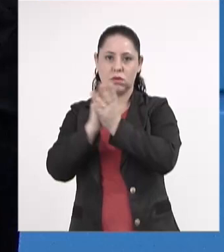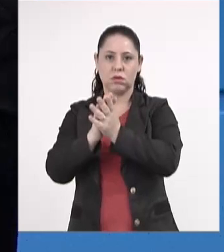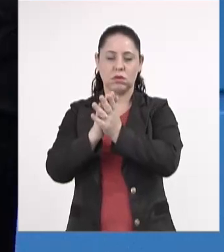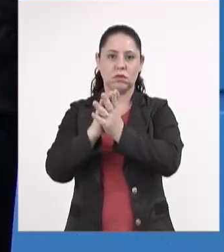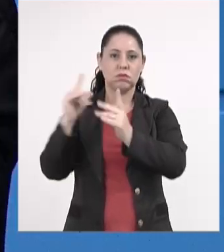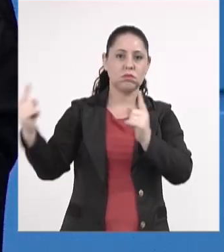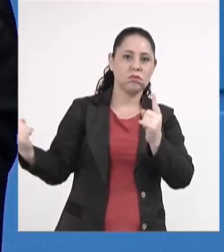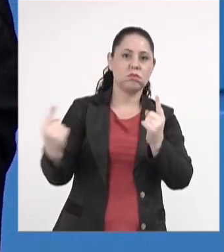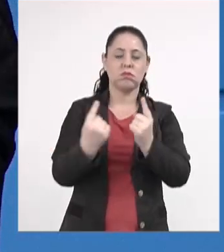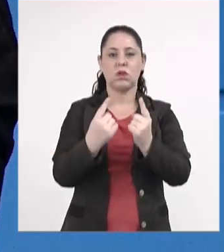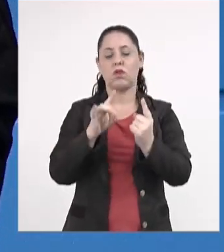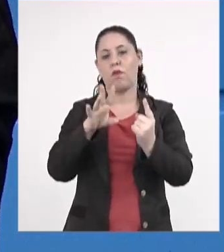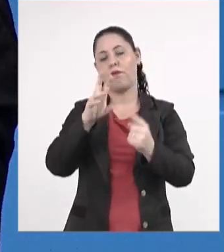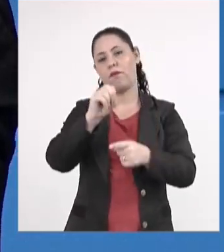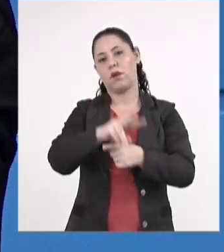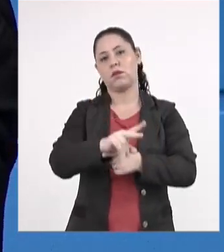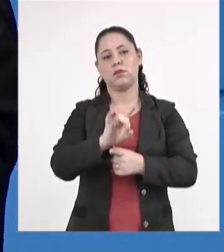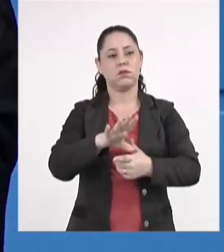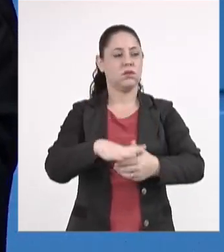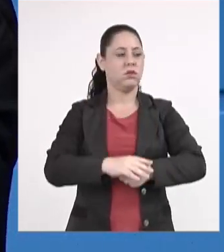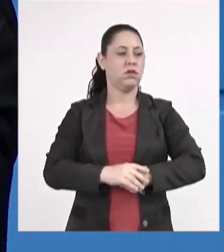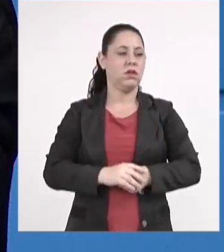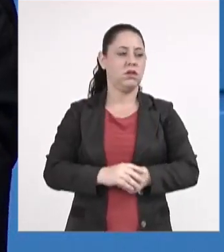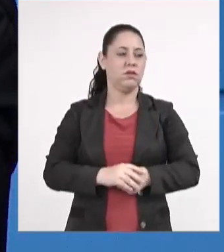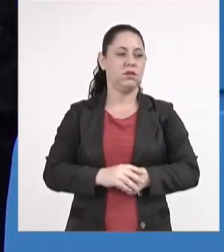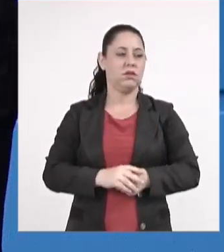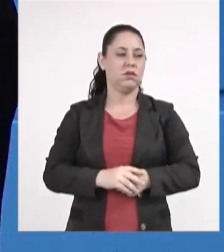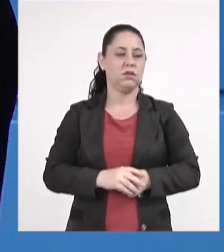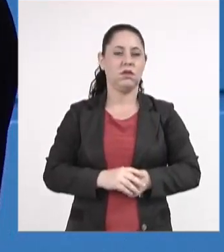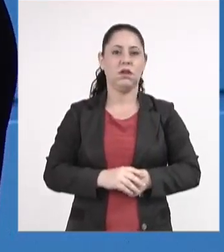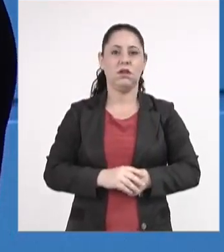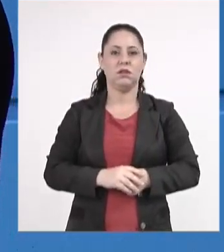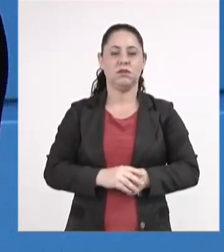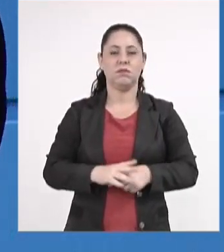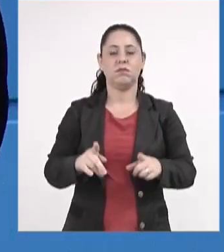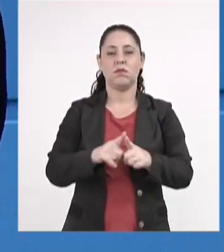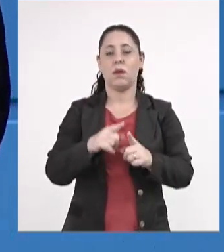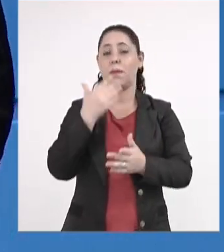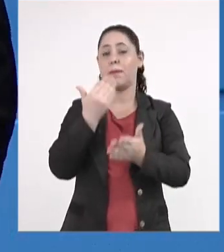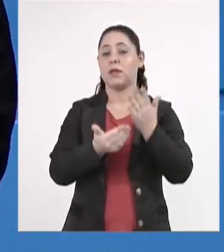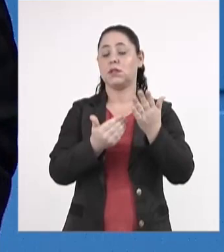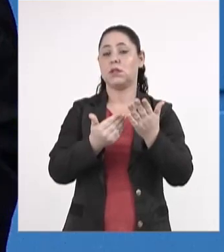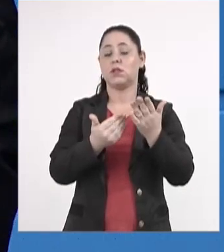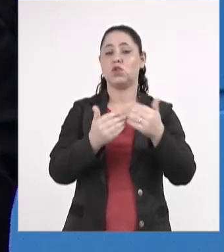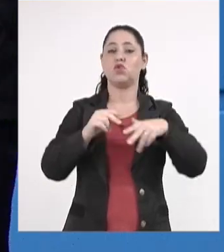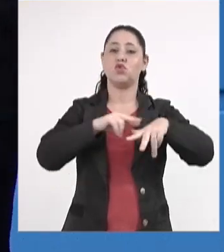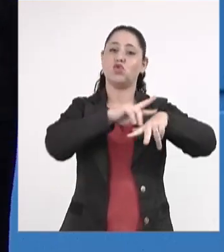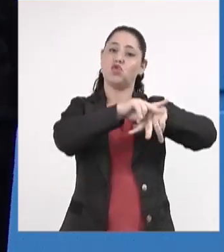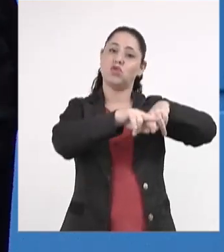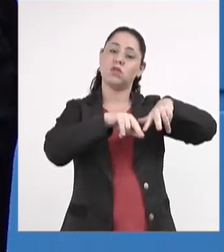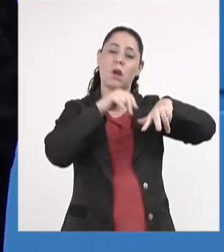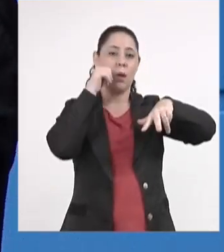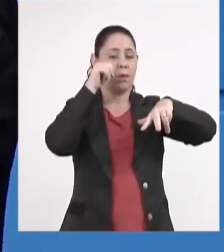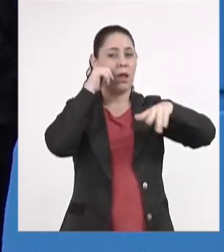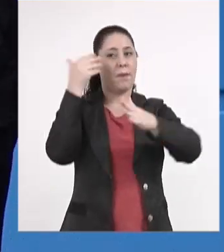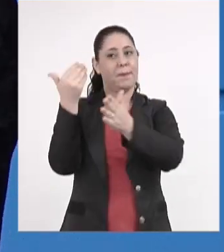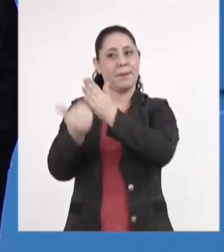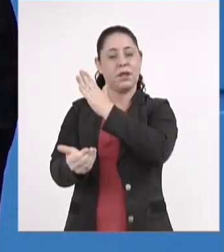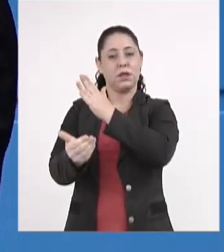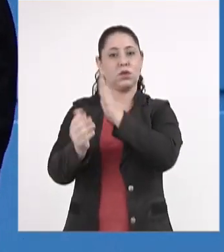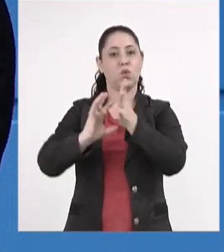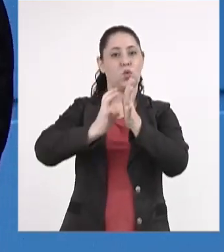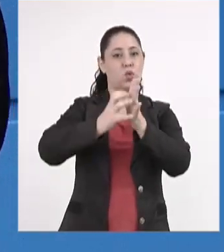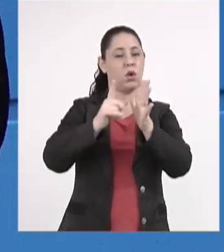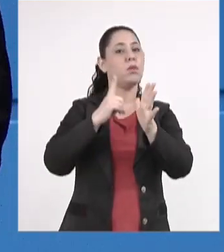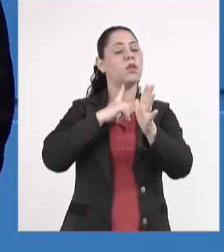também para saber que você vai preencher vaga E aí que qual que é o grande problema quando você pede uma candidatura oxigênio no caso uma mulher quando